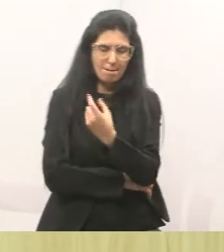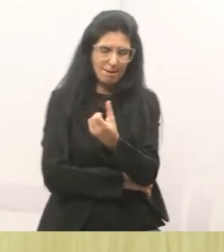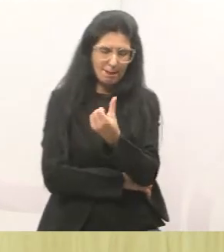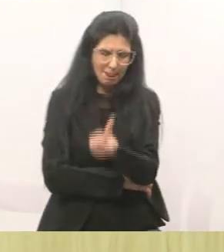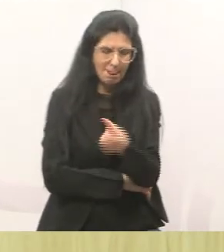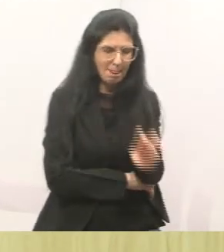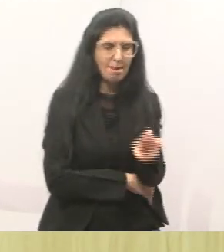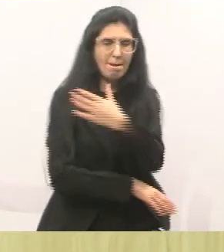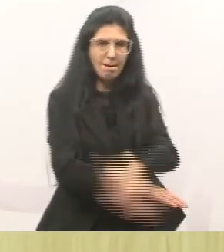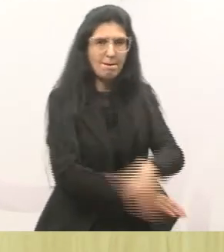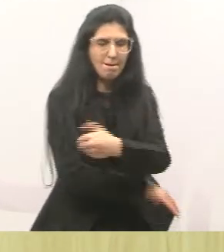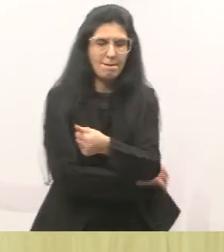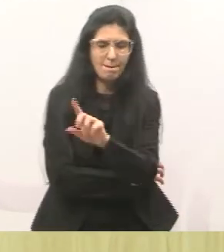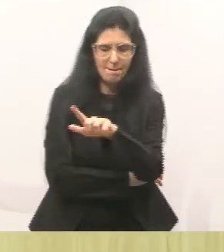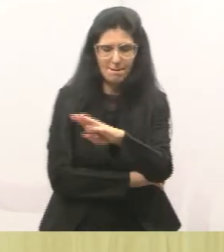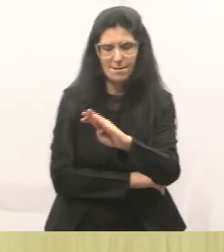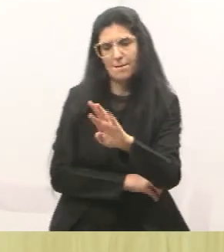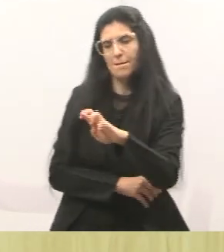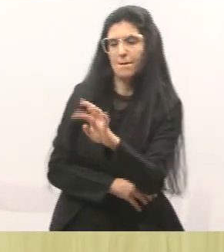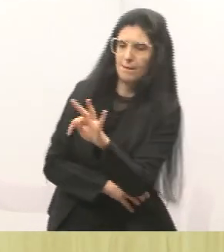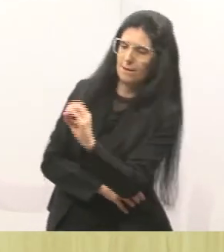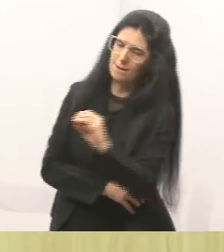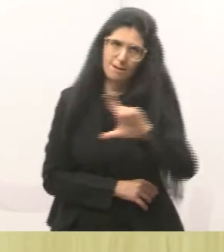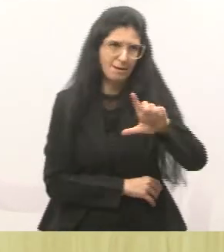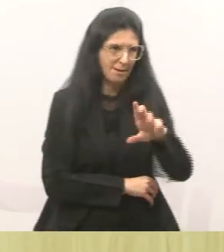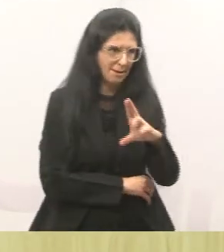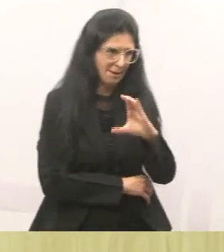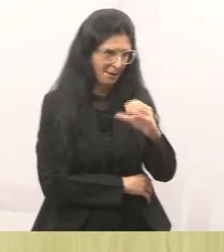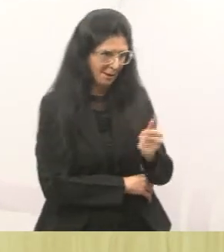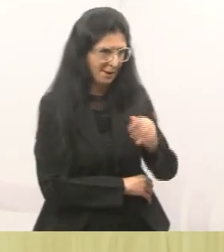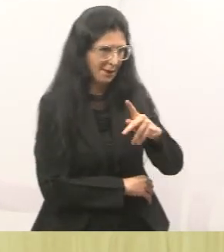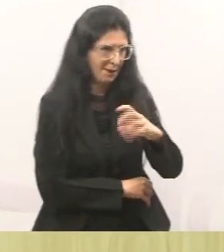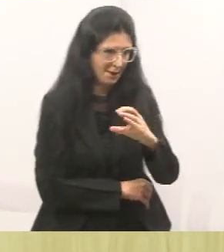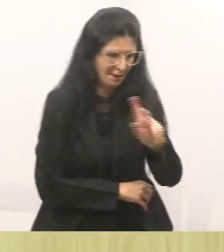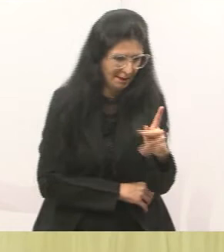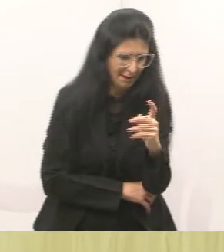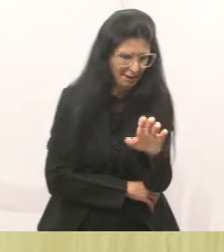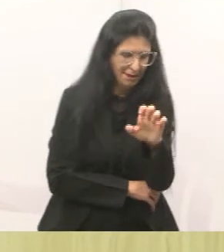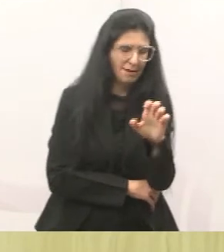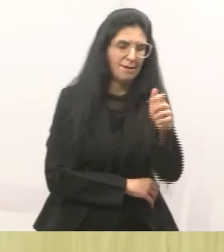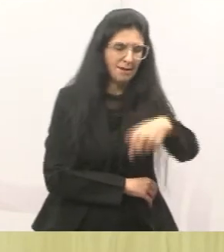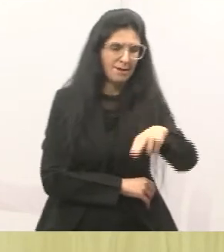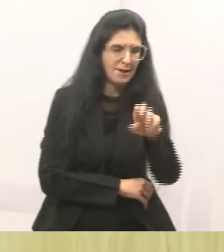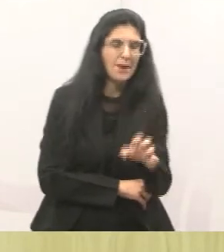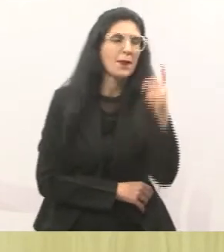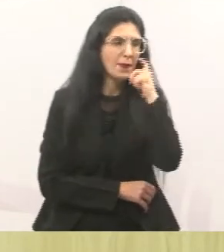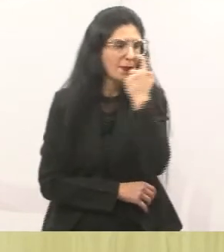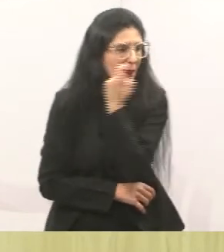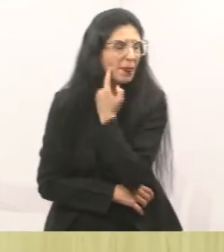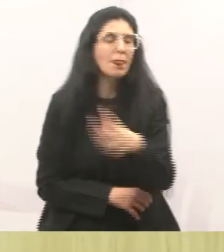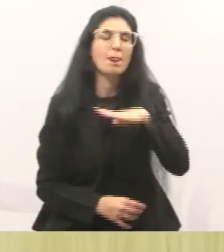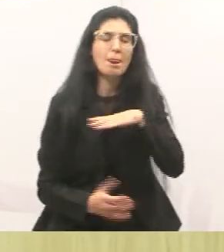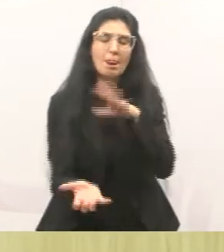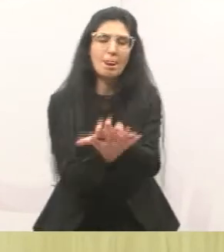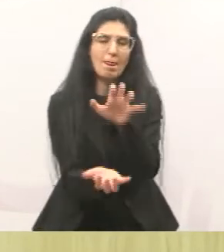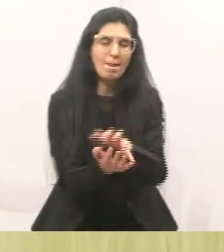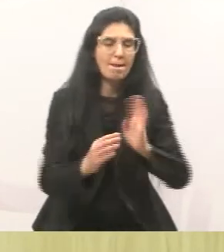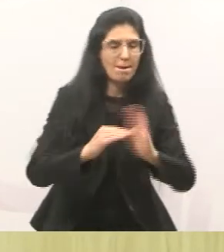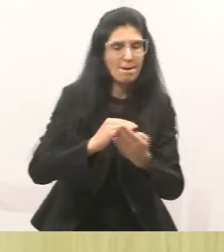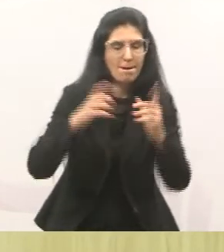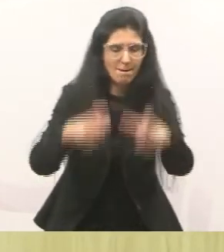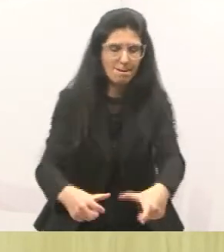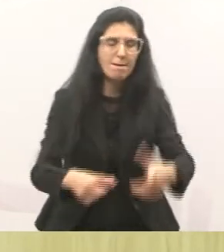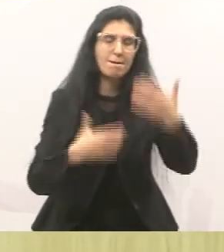165 da rua Alberto Lukaschek, no Parque Meia Lua, em Jacareí, devido ao transtorno causado ao residente. Assim sendo,